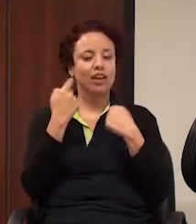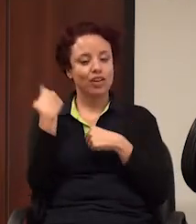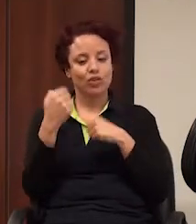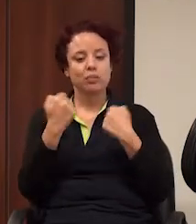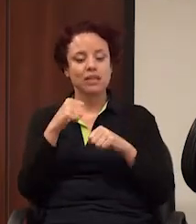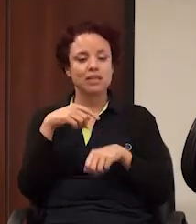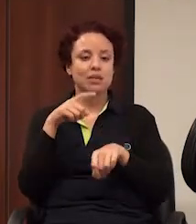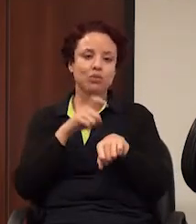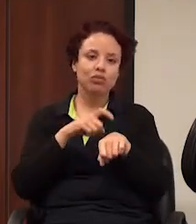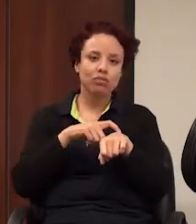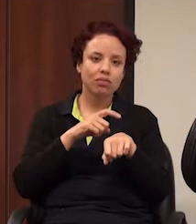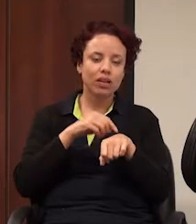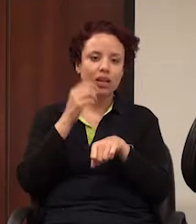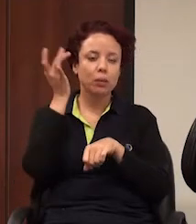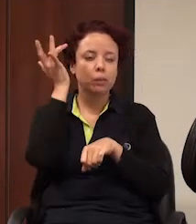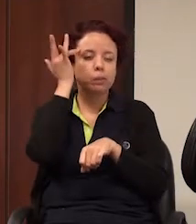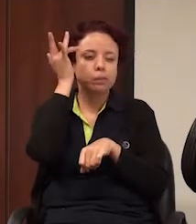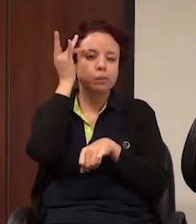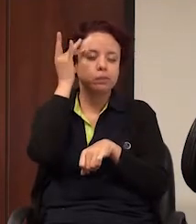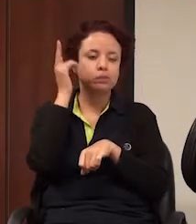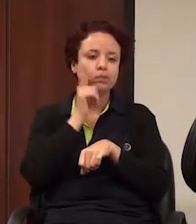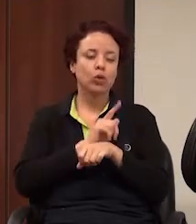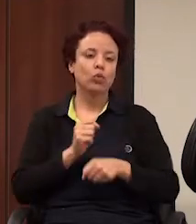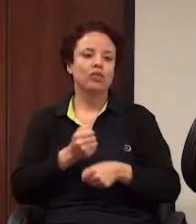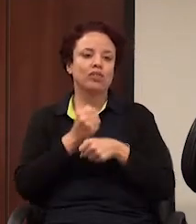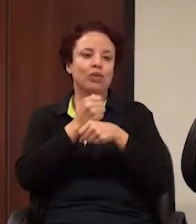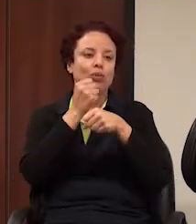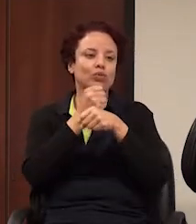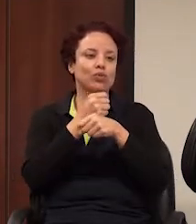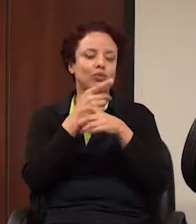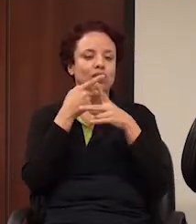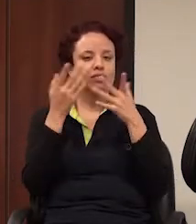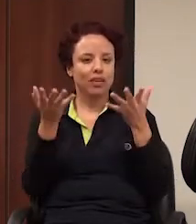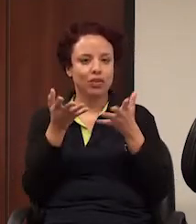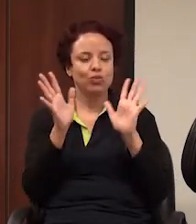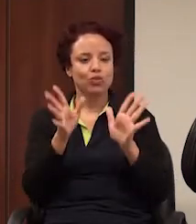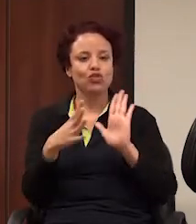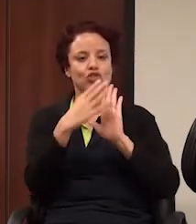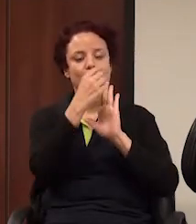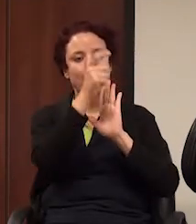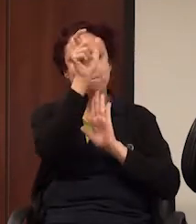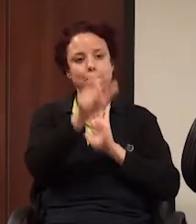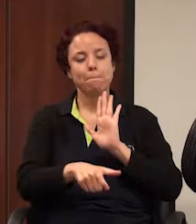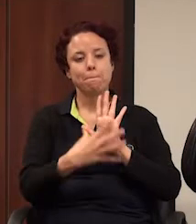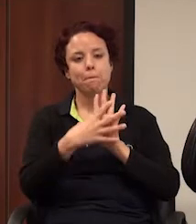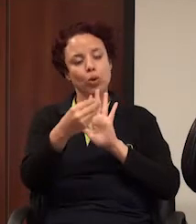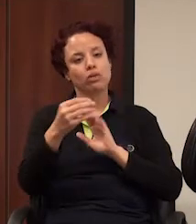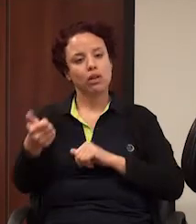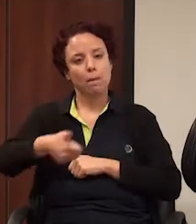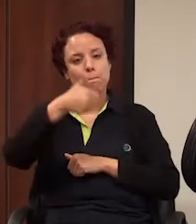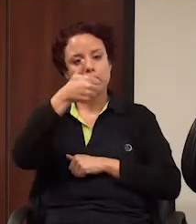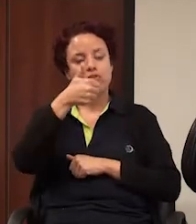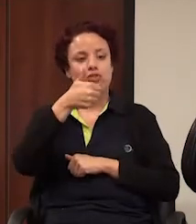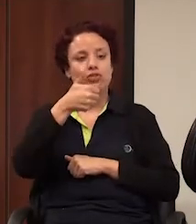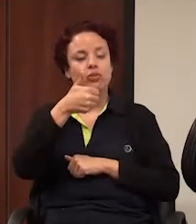para amadurecer e para construir, como já bem falado aqui, né, modelos positivos para que